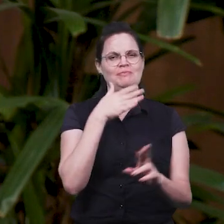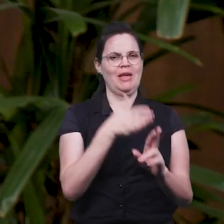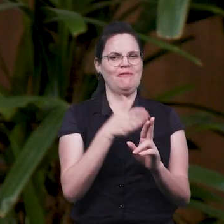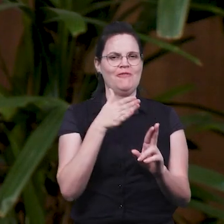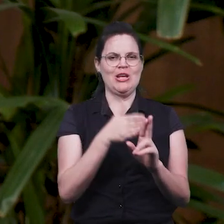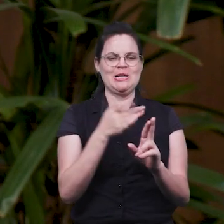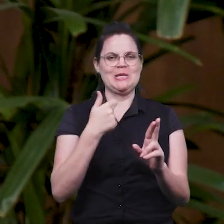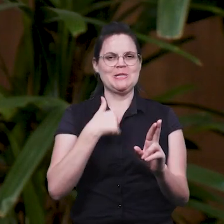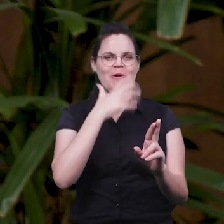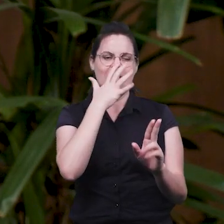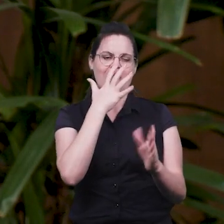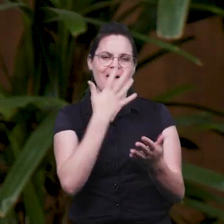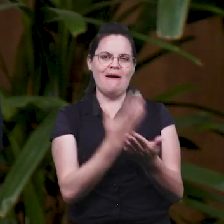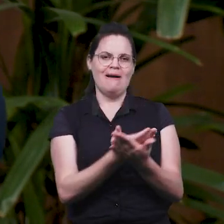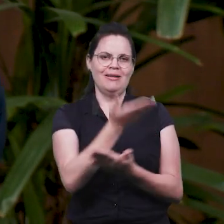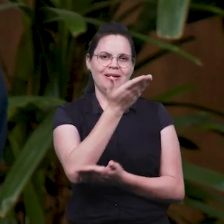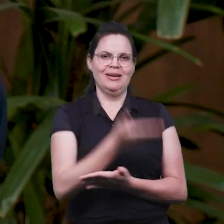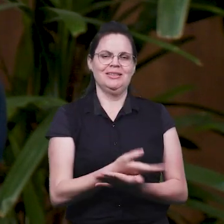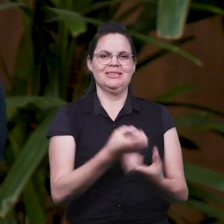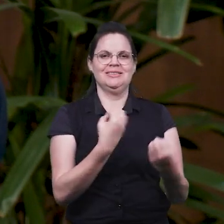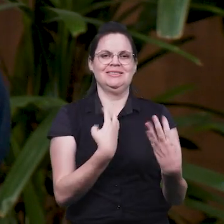referência como